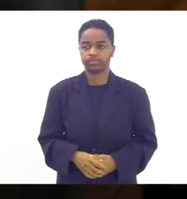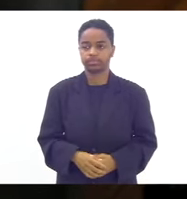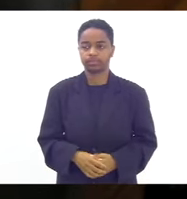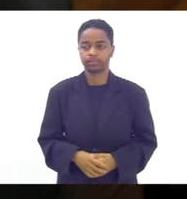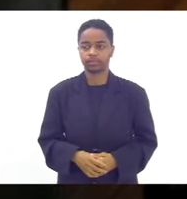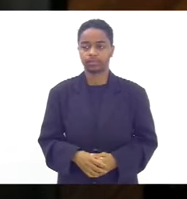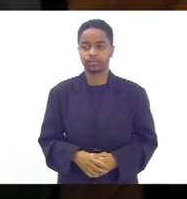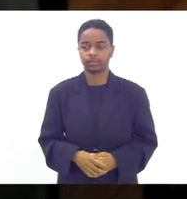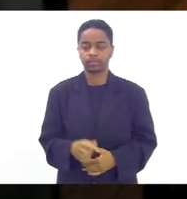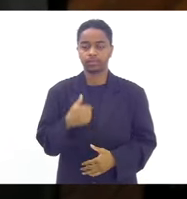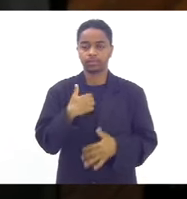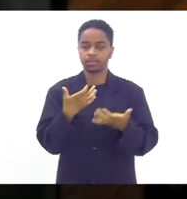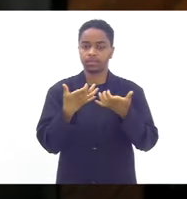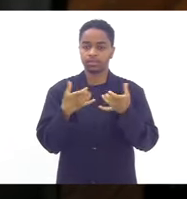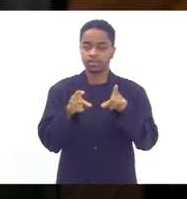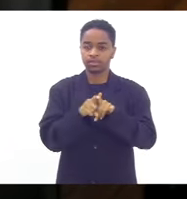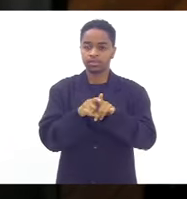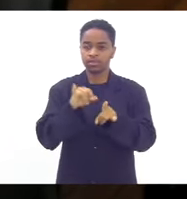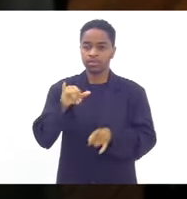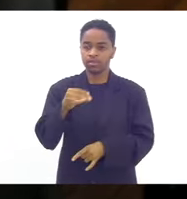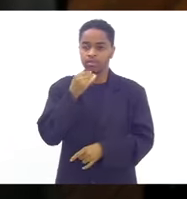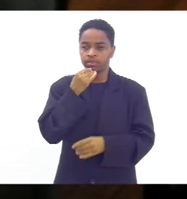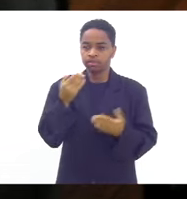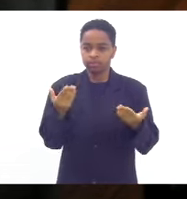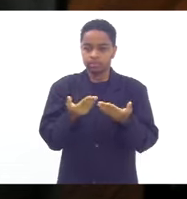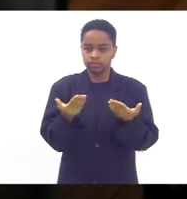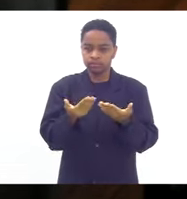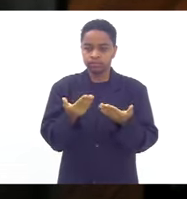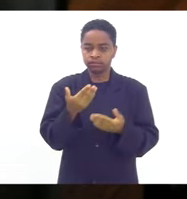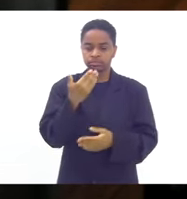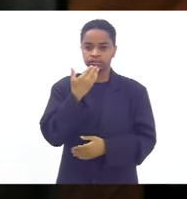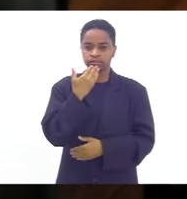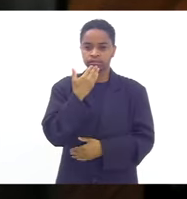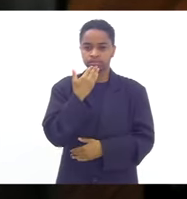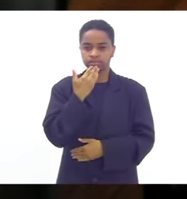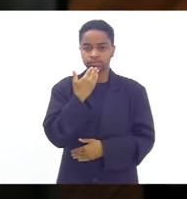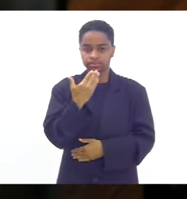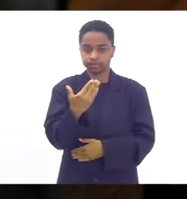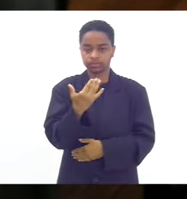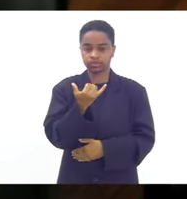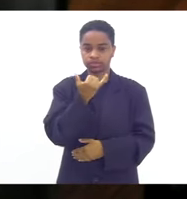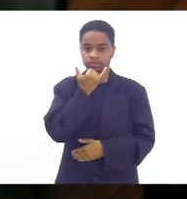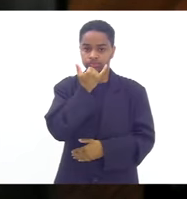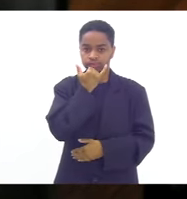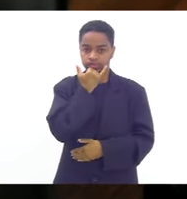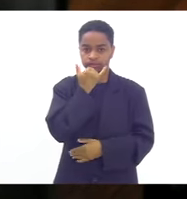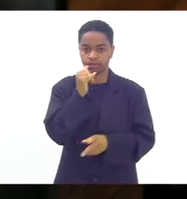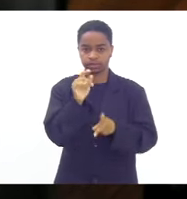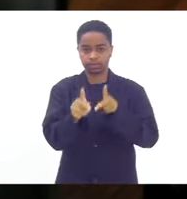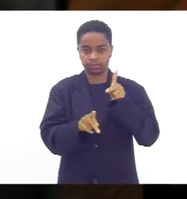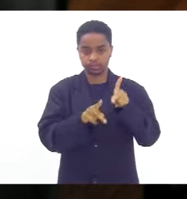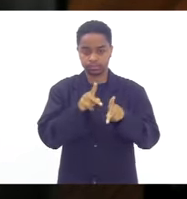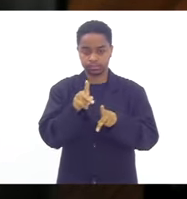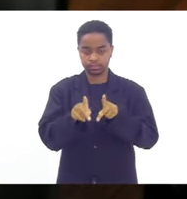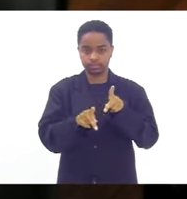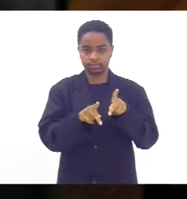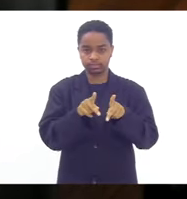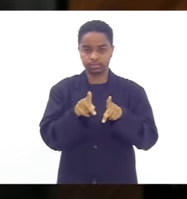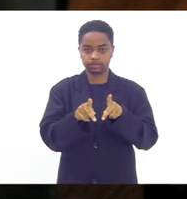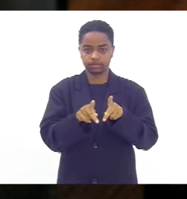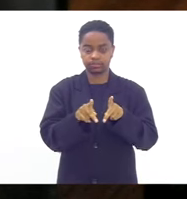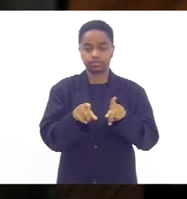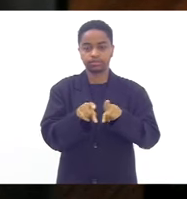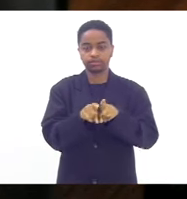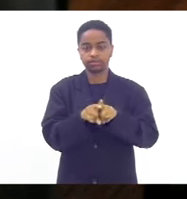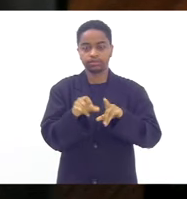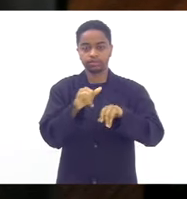Também gostaria de aproveitar essa oportunidade para pedir desculpas a toda a população e dizer